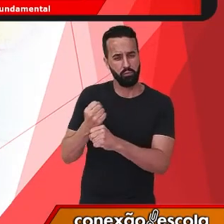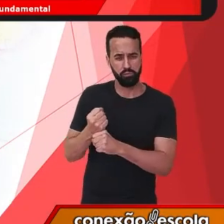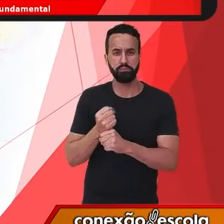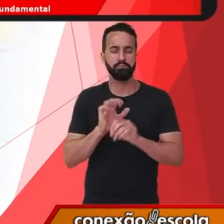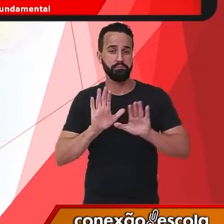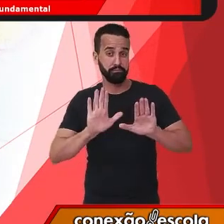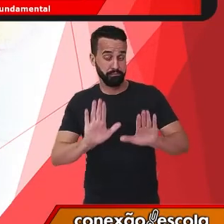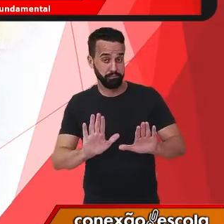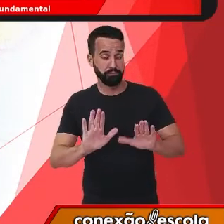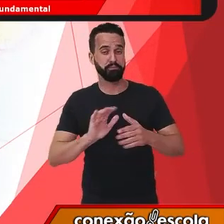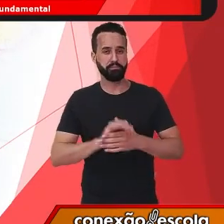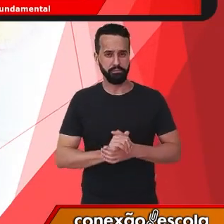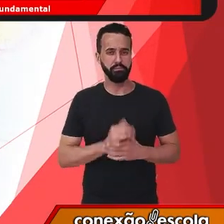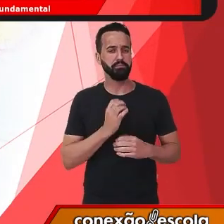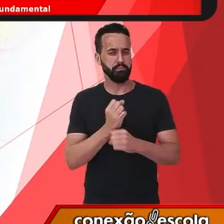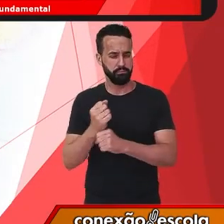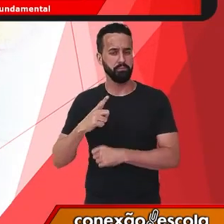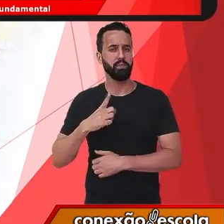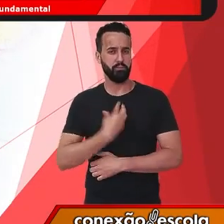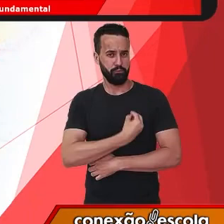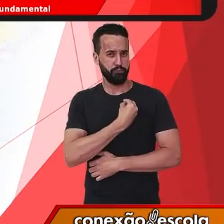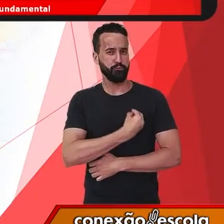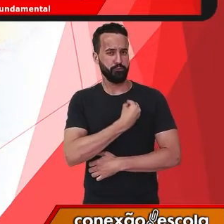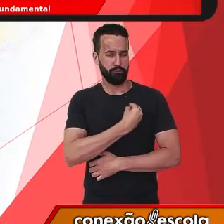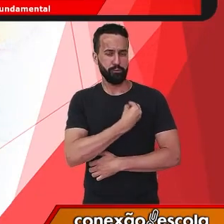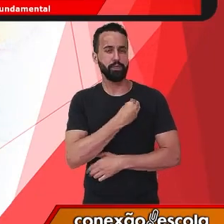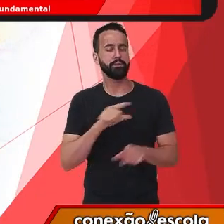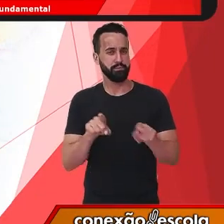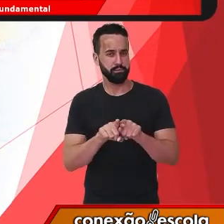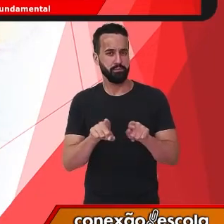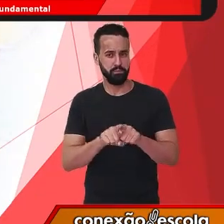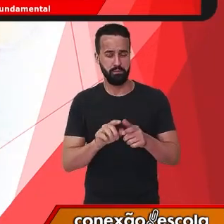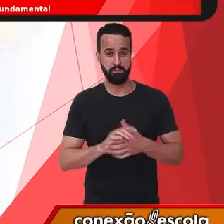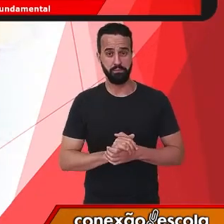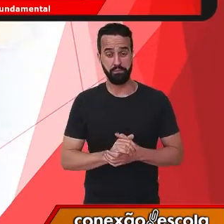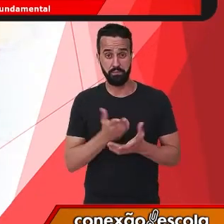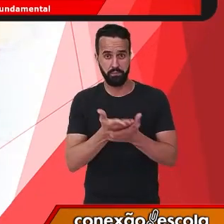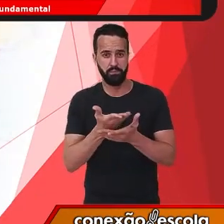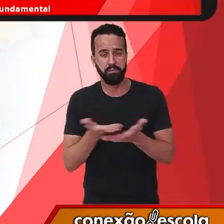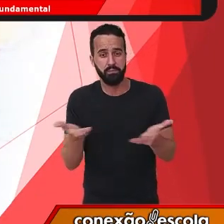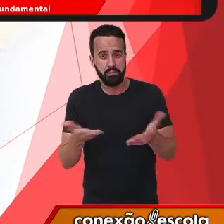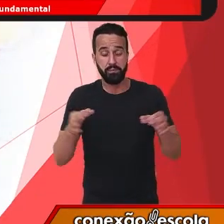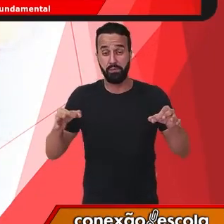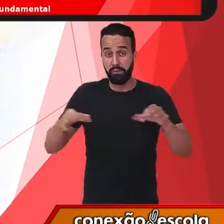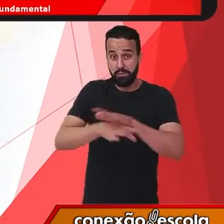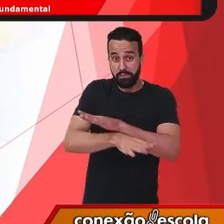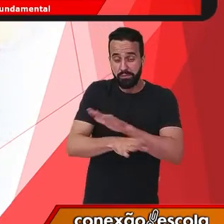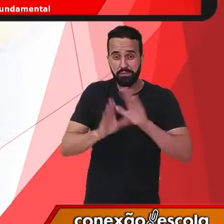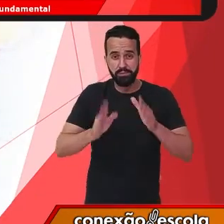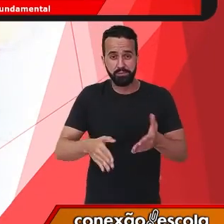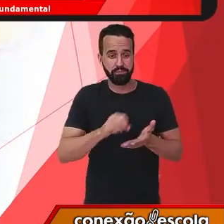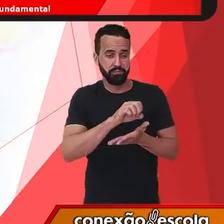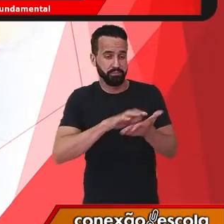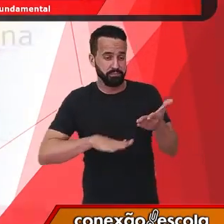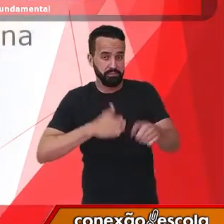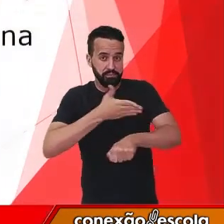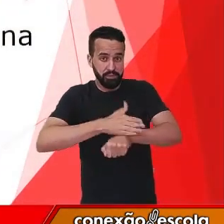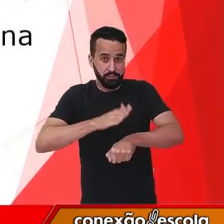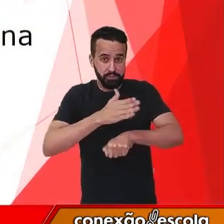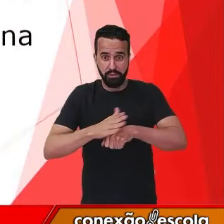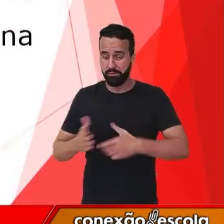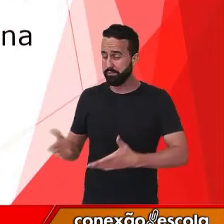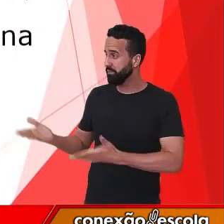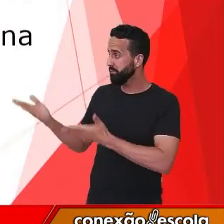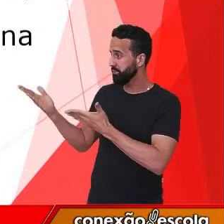mas esse cálculo tá lá presente beleza amigão nossa aula de hoje vai ficando por aqui e atividade já